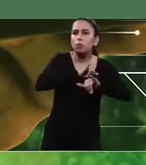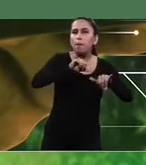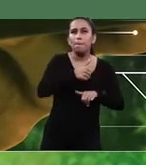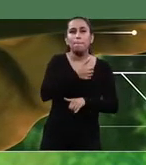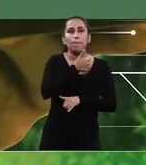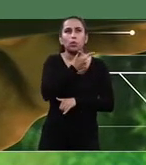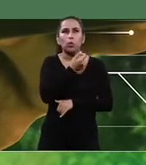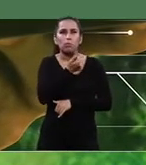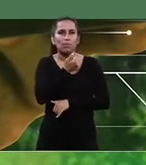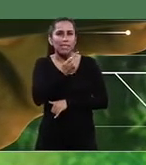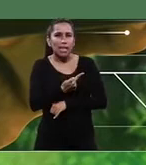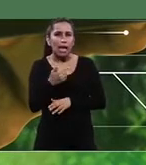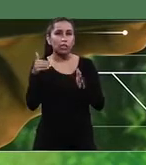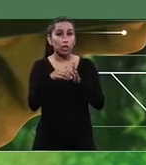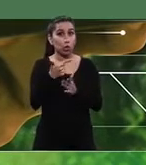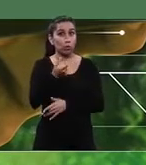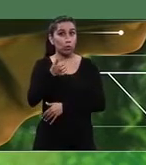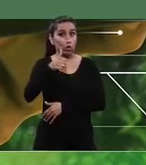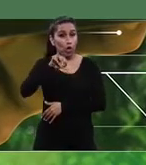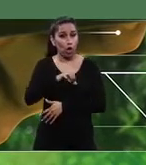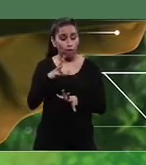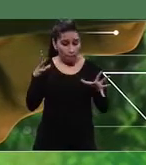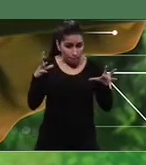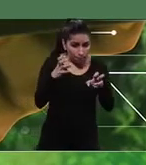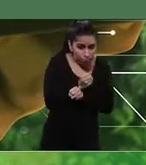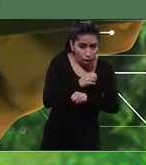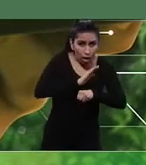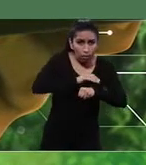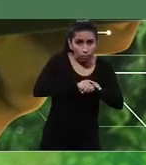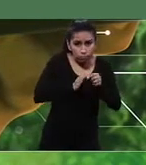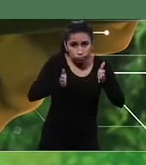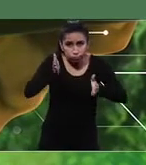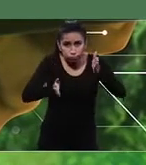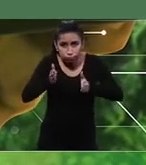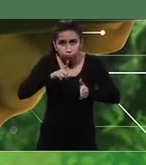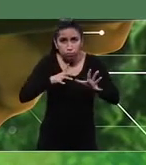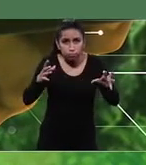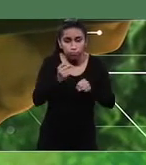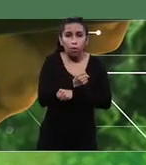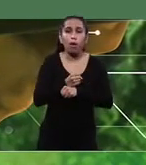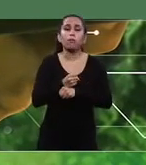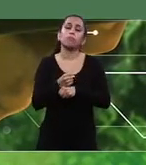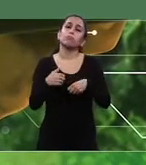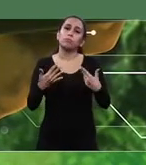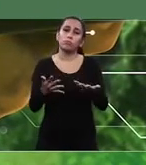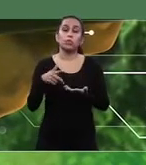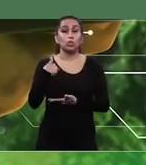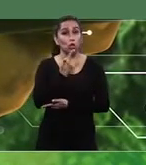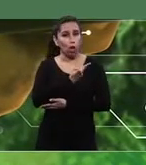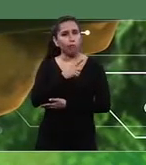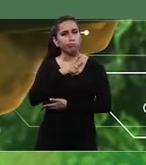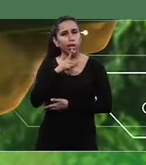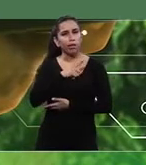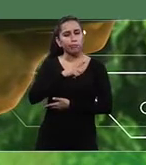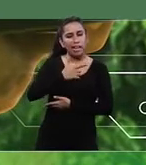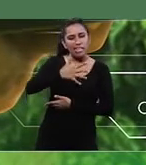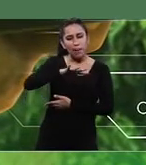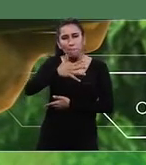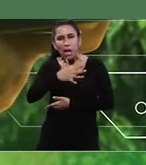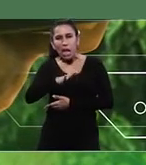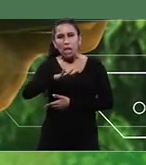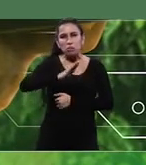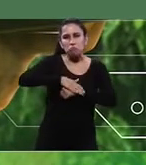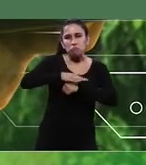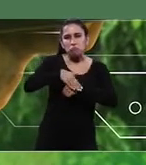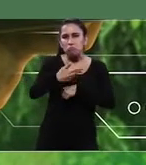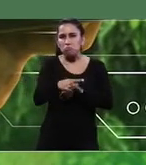e 2019, é uma média do acumulado desse período, e a gente trabalhou nessa média justamente para